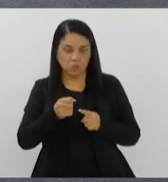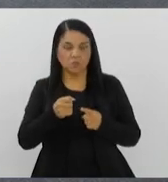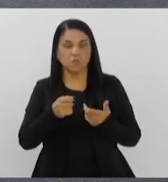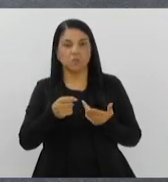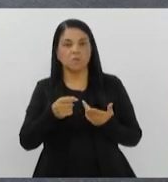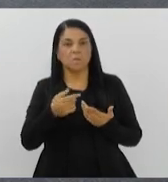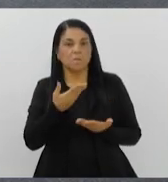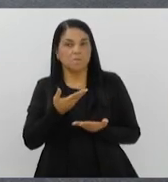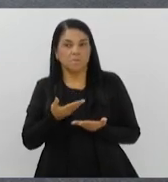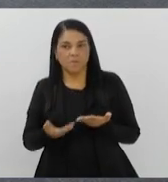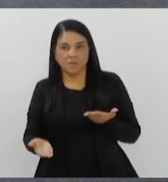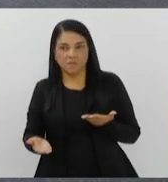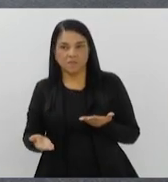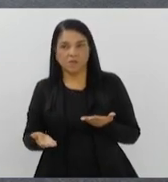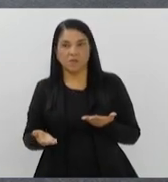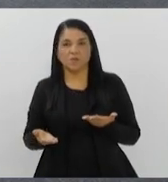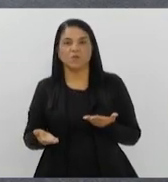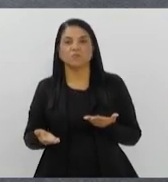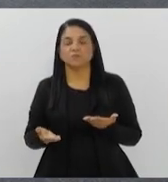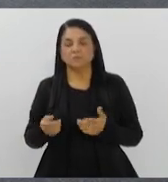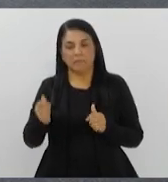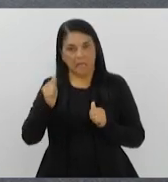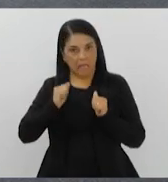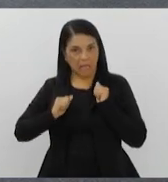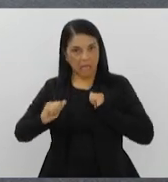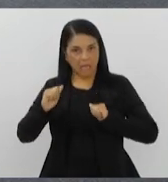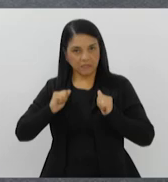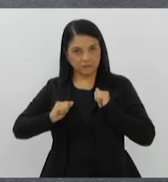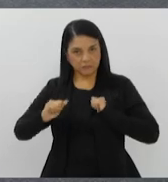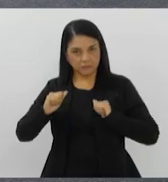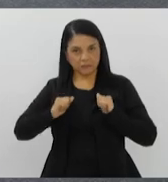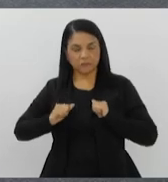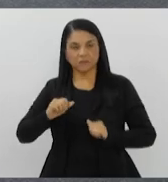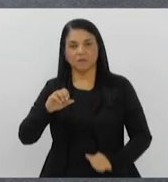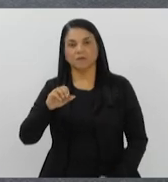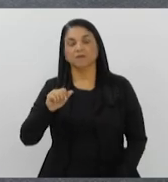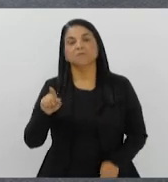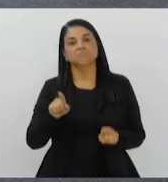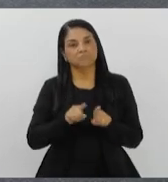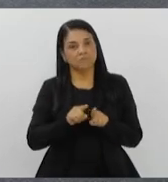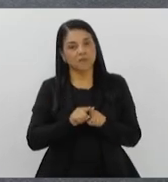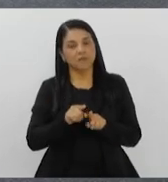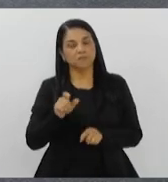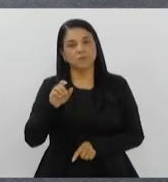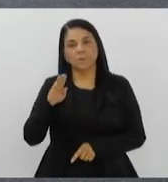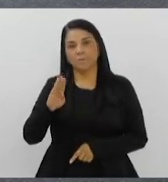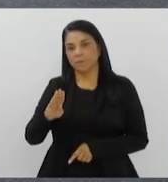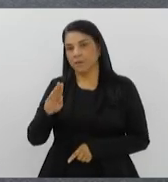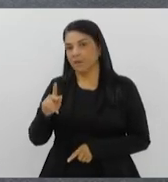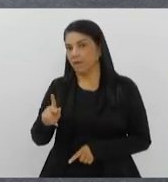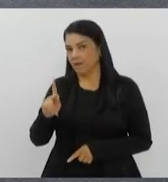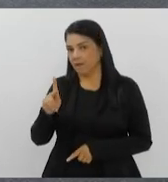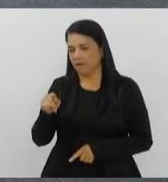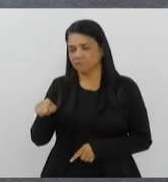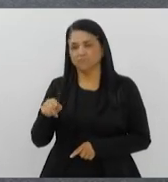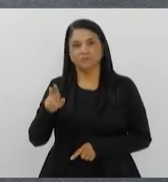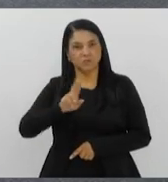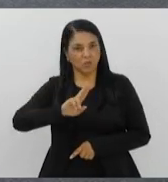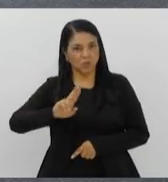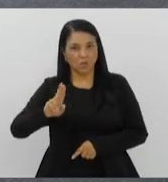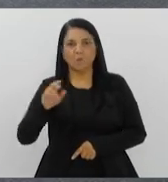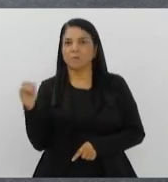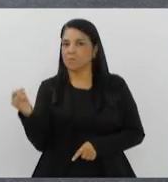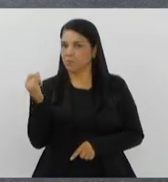renovação, perdeu para uma brilhante artista de afrobeat, mas o BK é um grande nome da nossa atualidade. E o